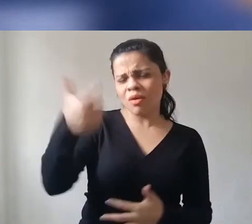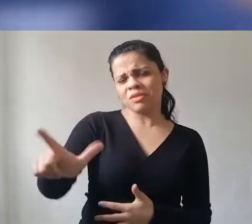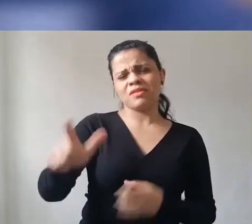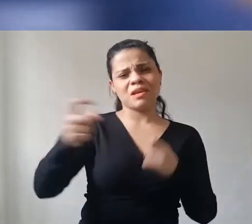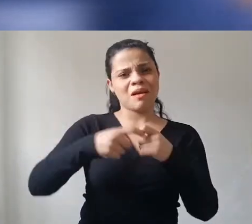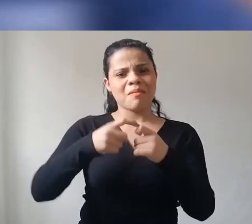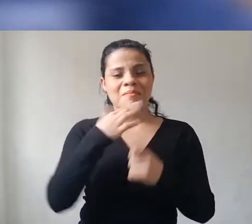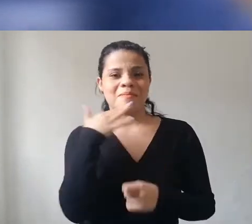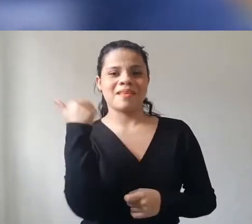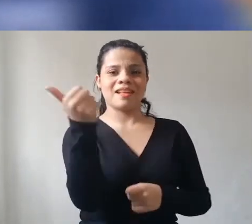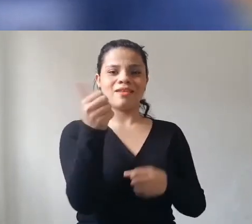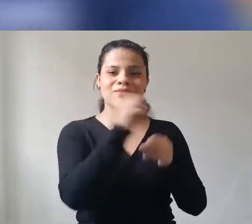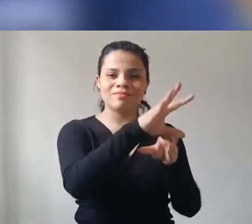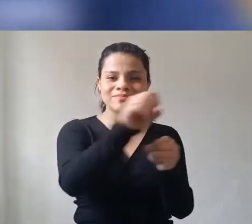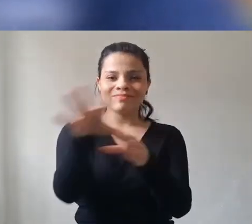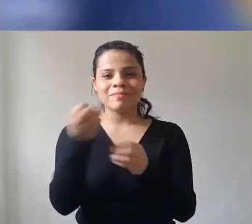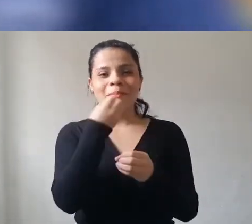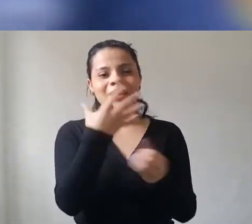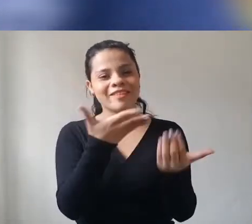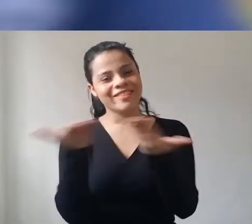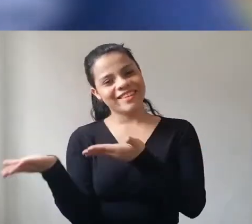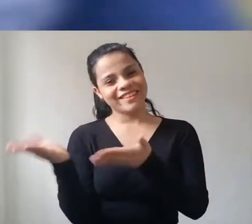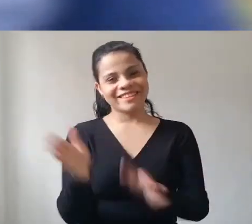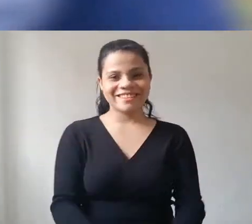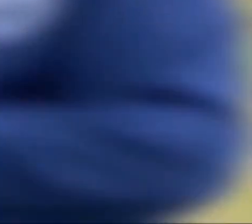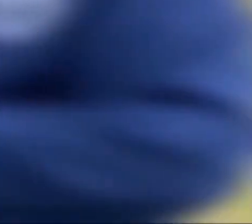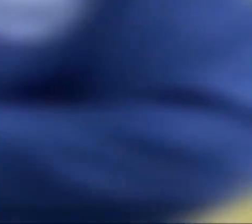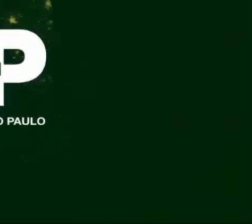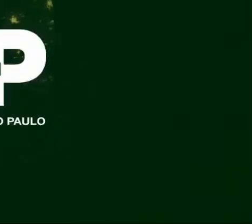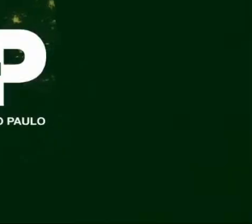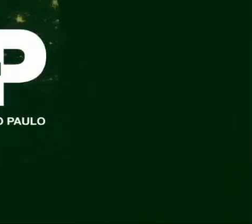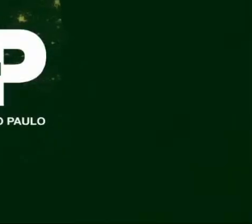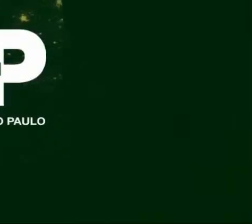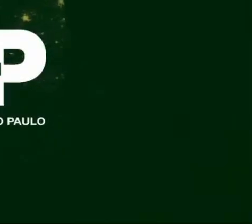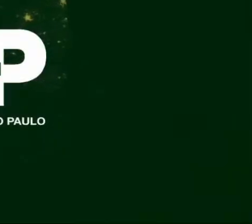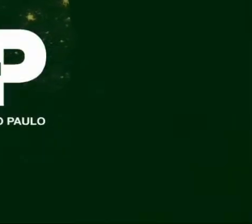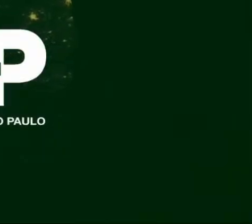novo, tendo o melhor da medicina para todos. Bem-vindo!